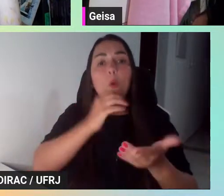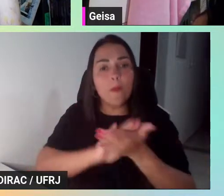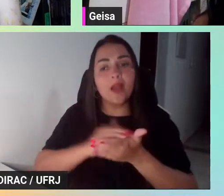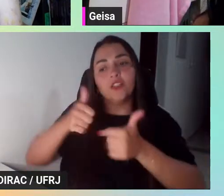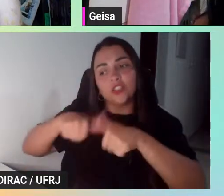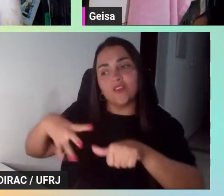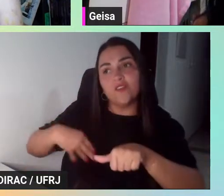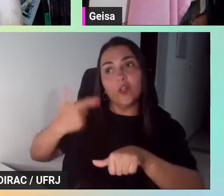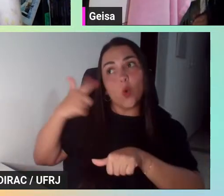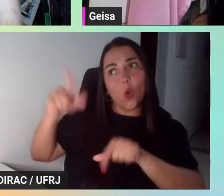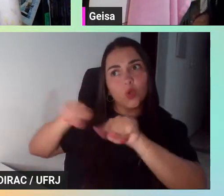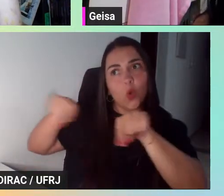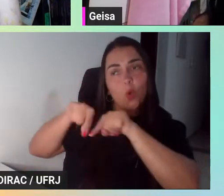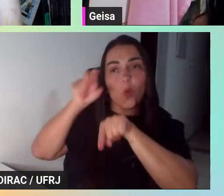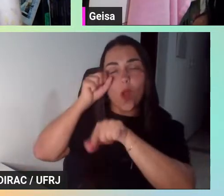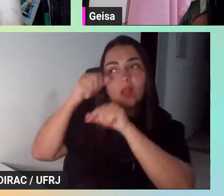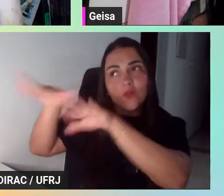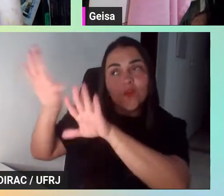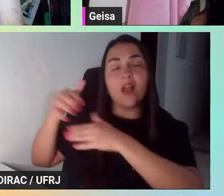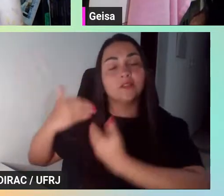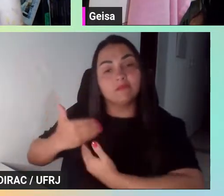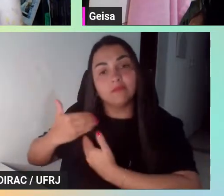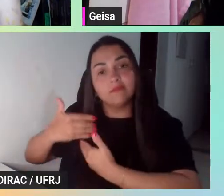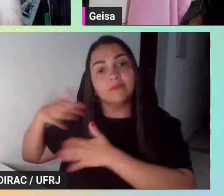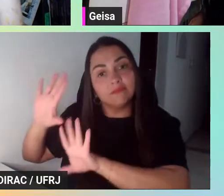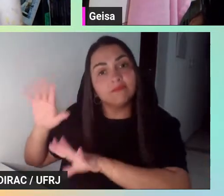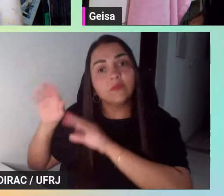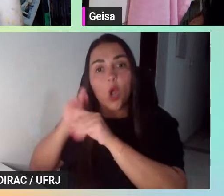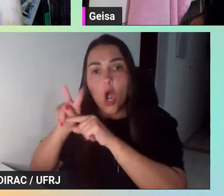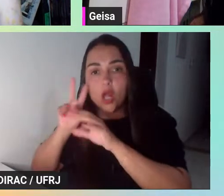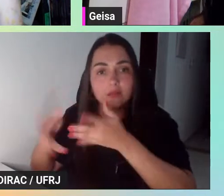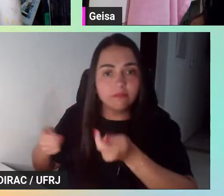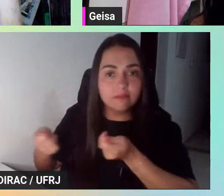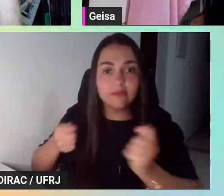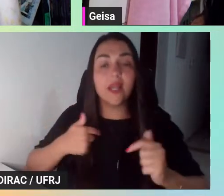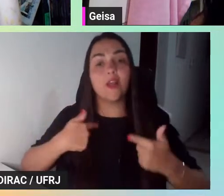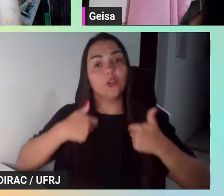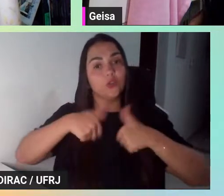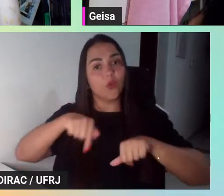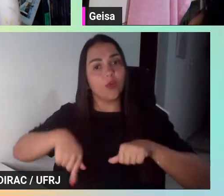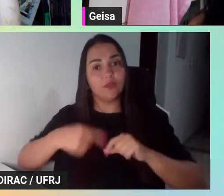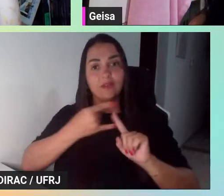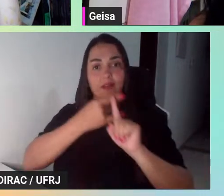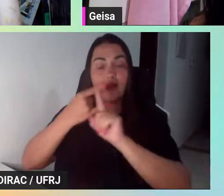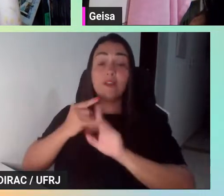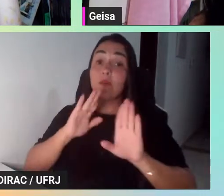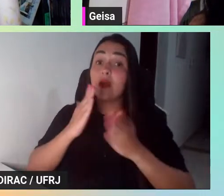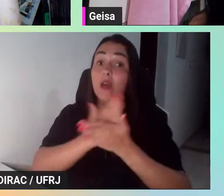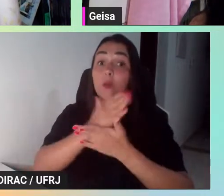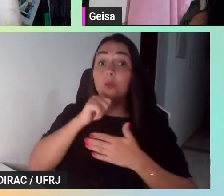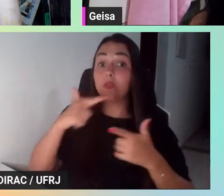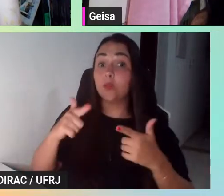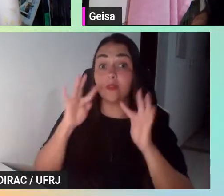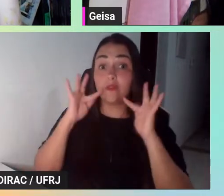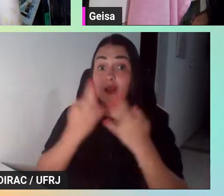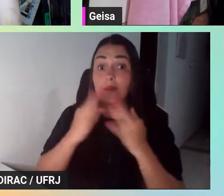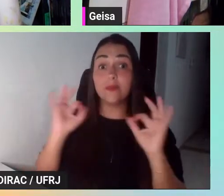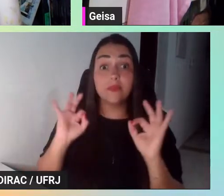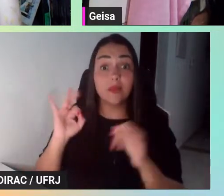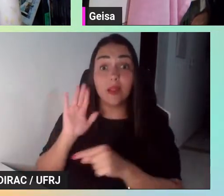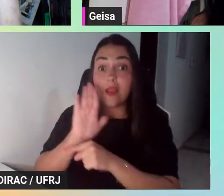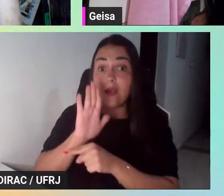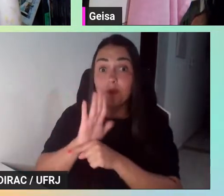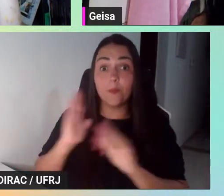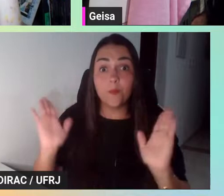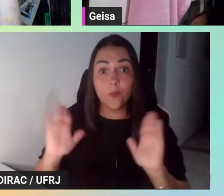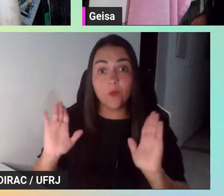essa parceria, né? Mas mulheres que às vezes não têm essa rede de apoio, não têm essa família, às vezes se veem obrigadas